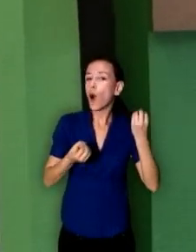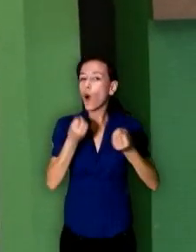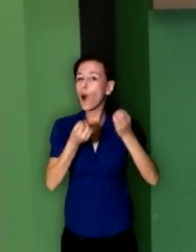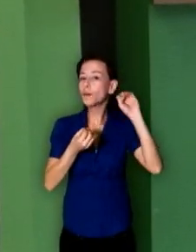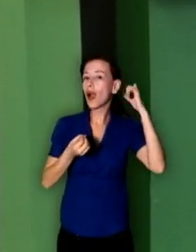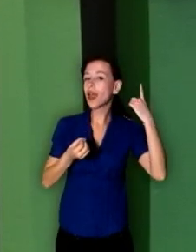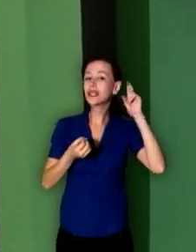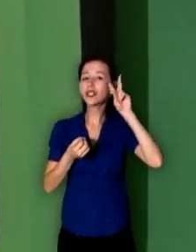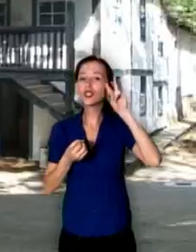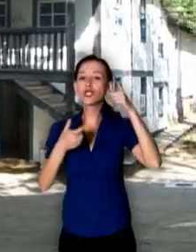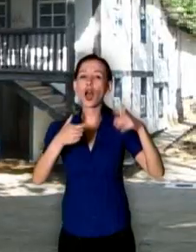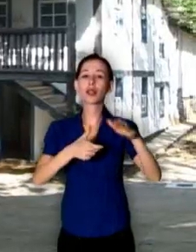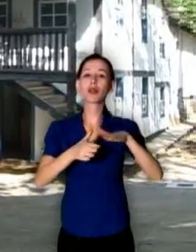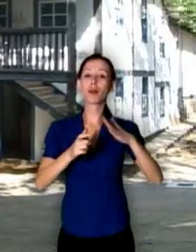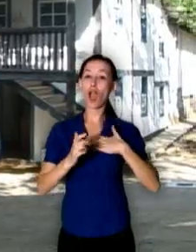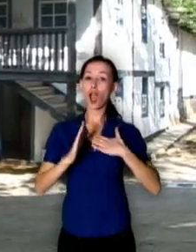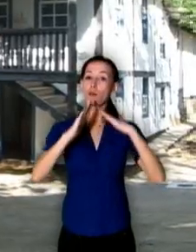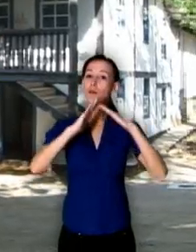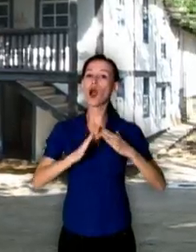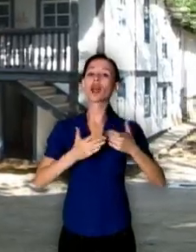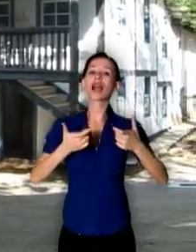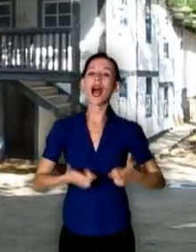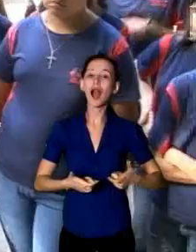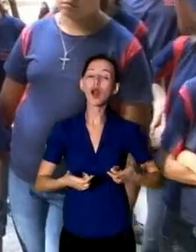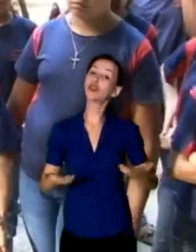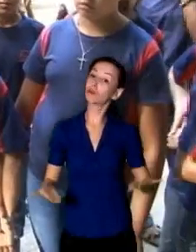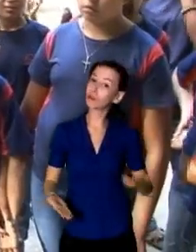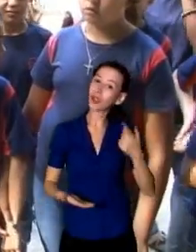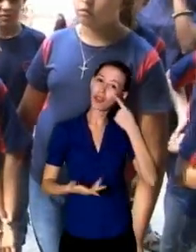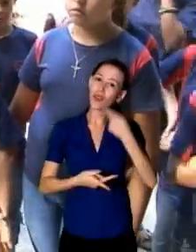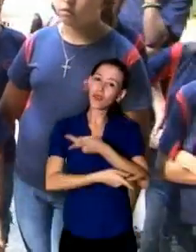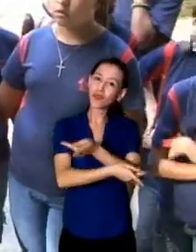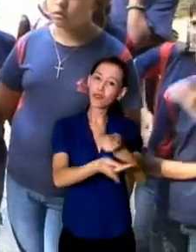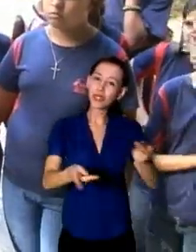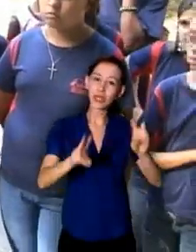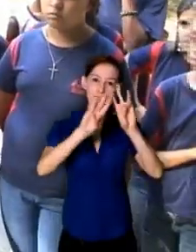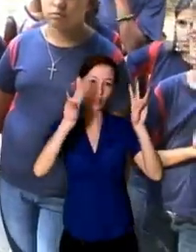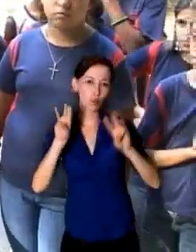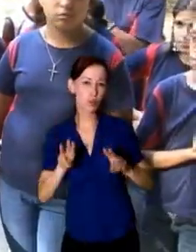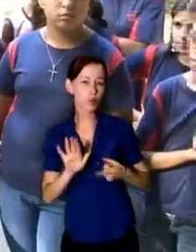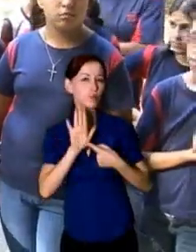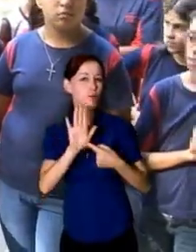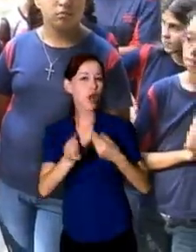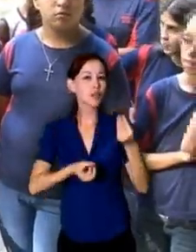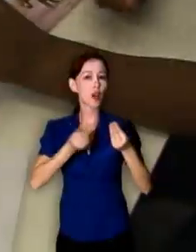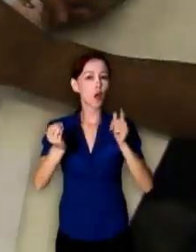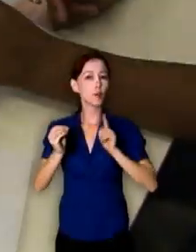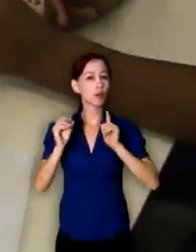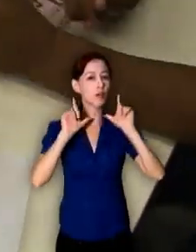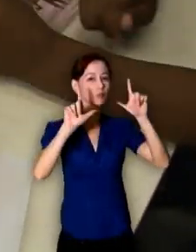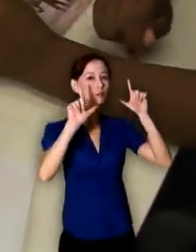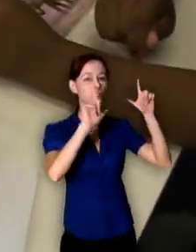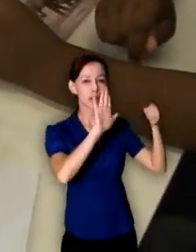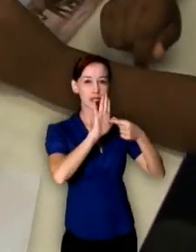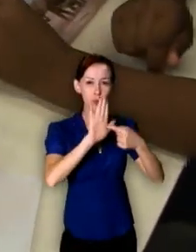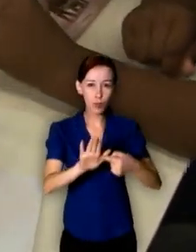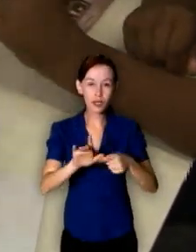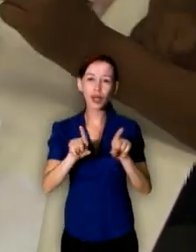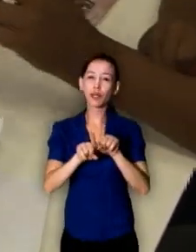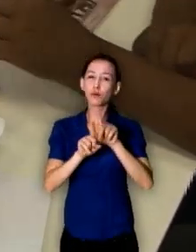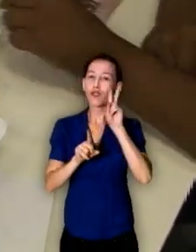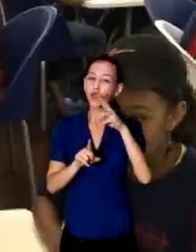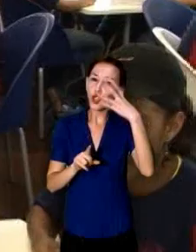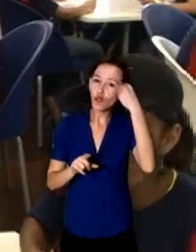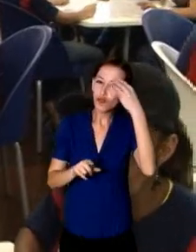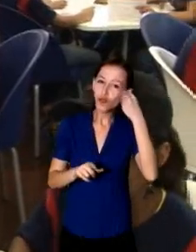que vivem. Visitar o museu, saber como se monta uma exposição e recolher documentos e fotografias do